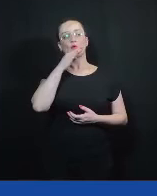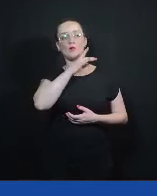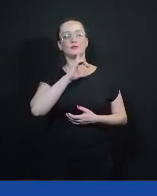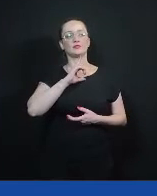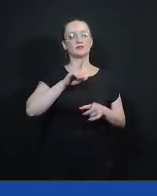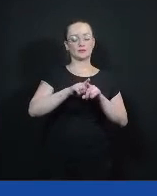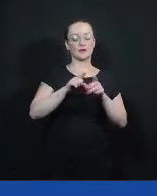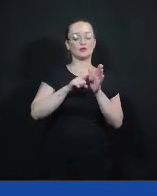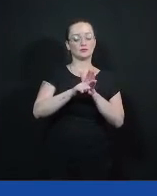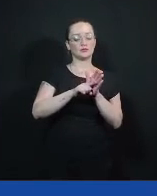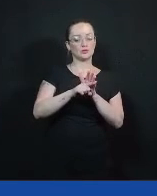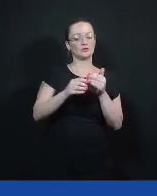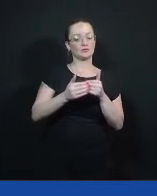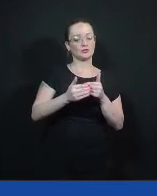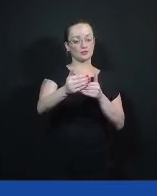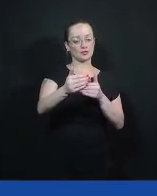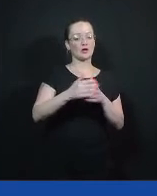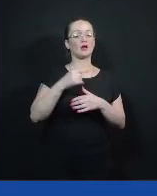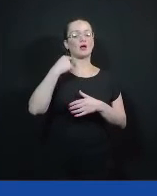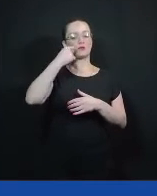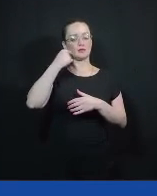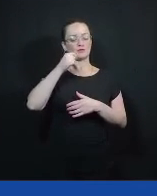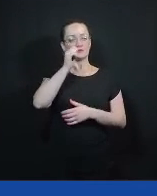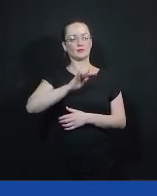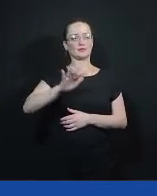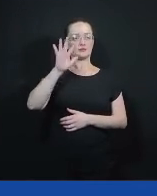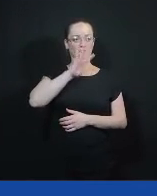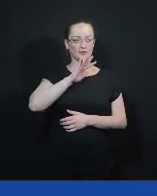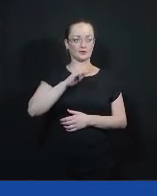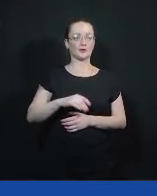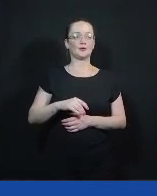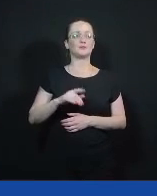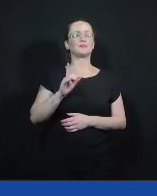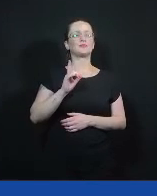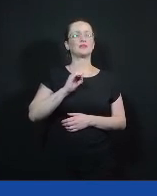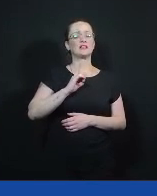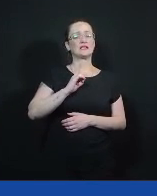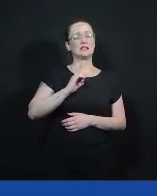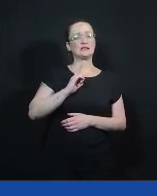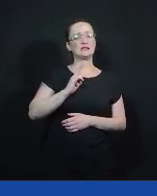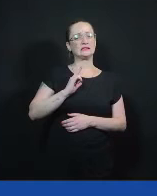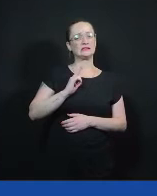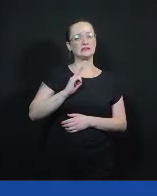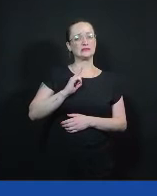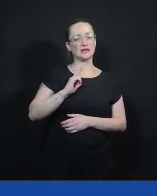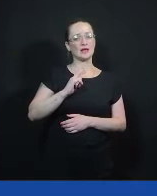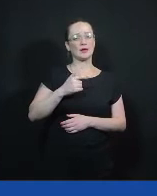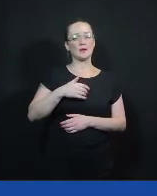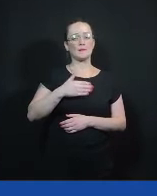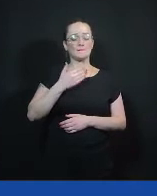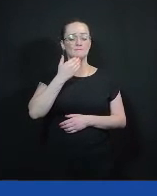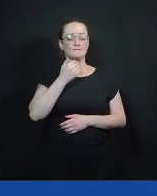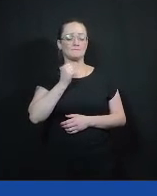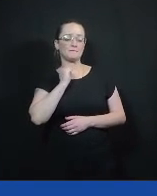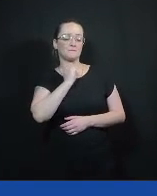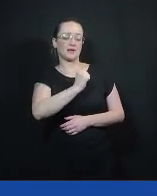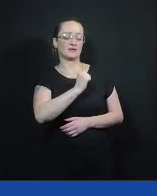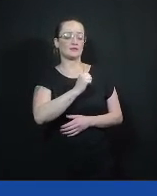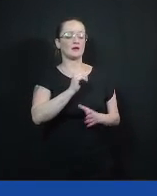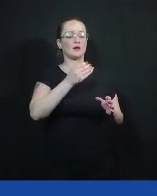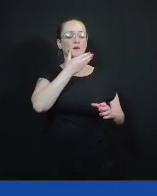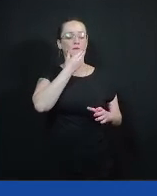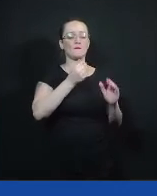agora uma investigação em curso envolvendo uma deputada federal que teria mandado matar o seu marido, e isso está